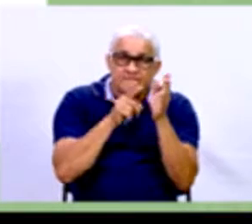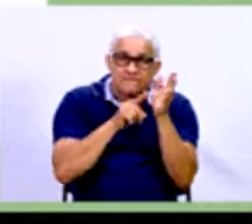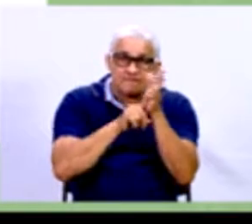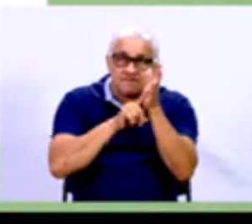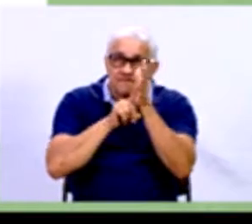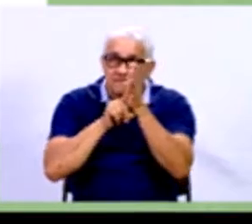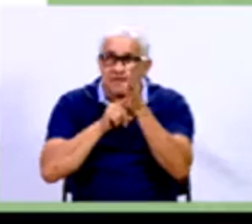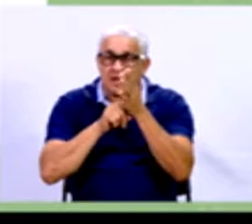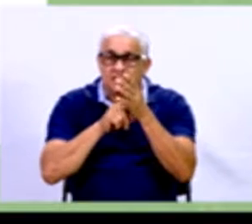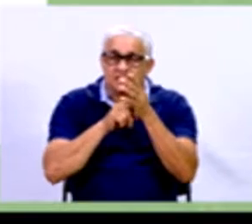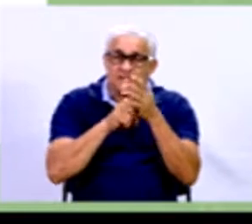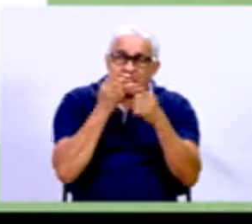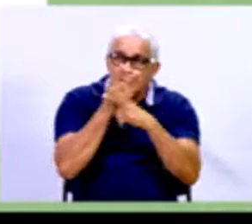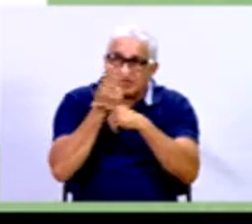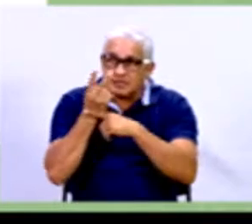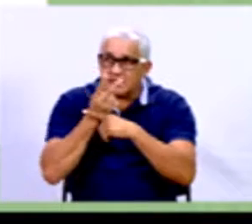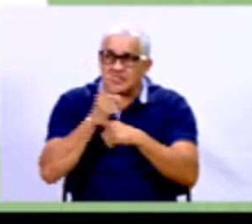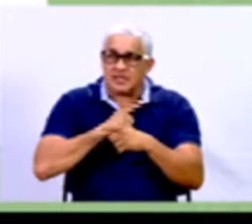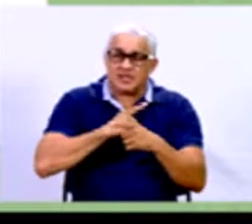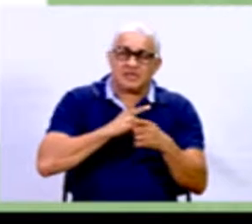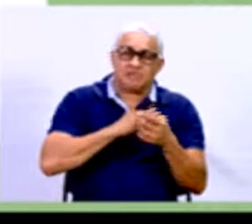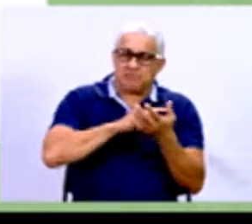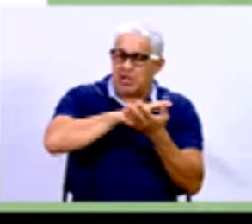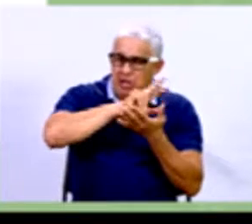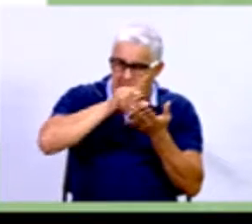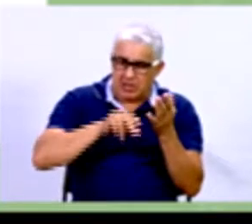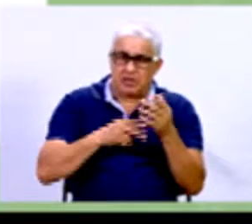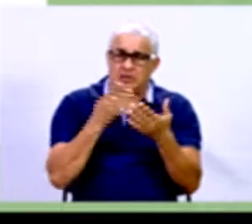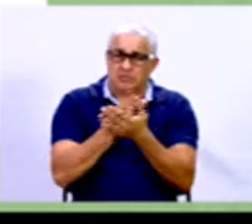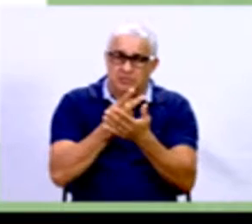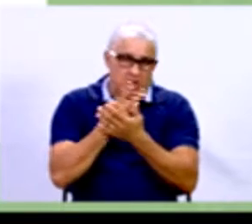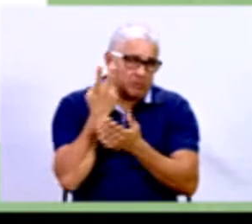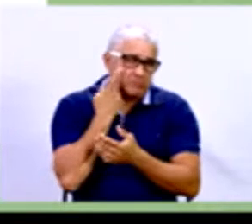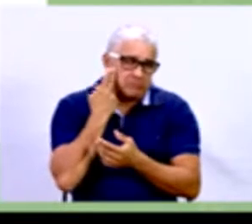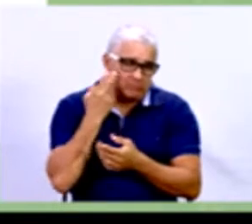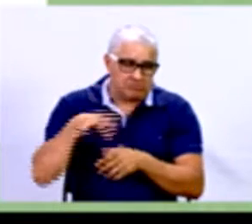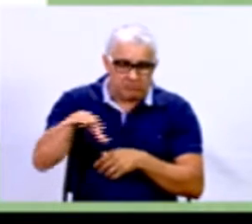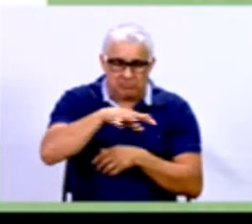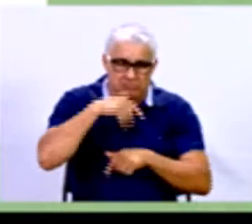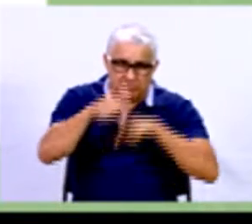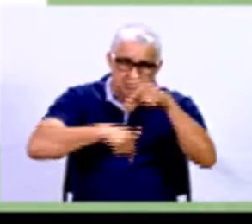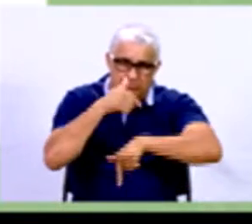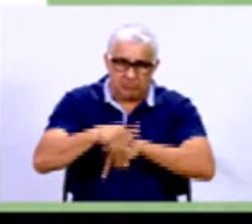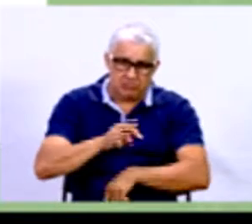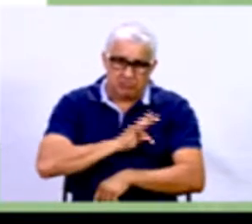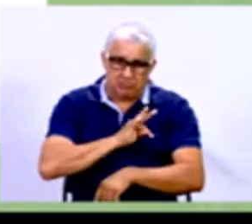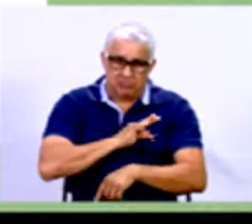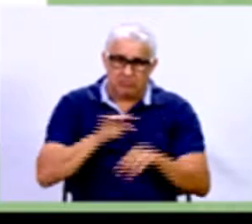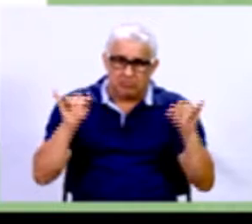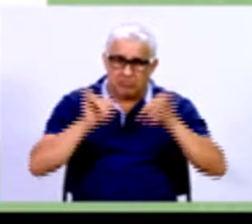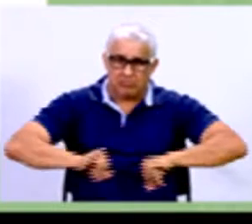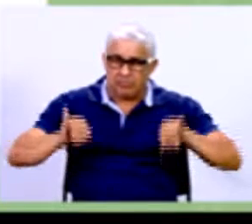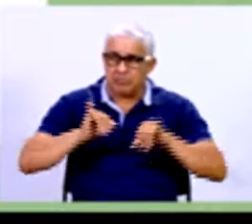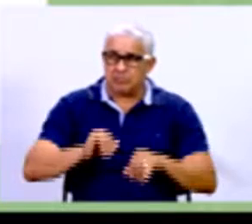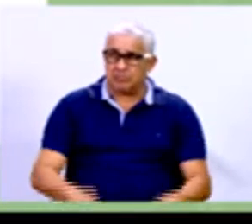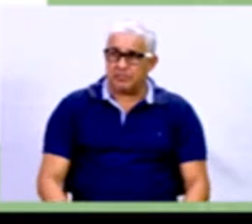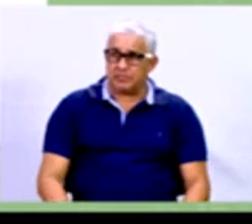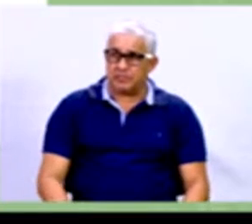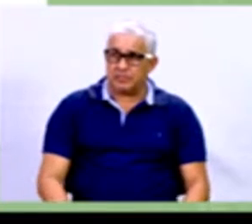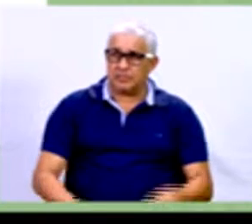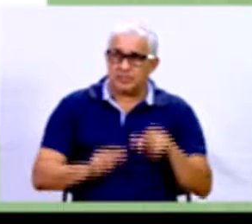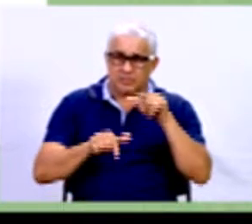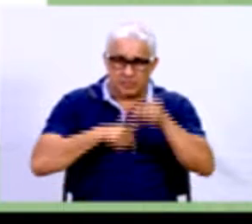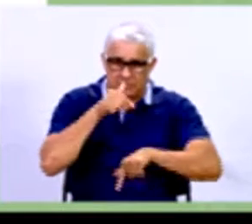escritório. Nós observamos aqui uma série de erros muito comum no ambiente de trabalho de um técnico em informática, daqueles que trabalham